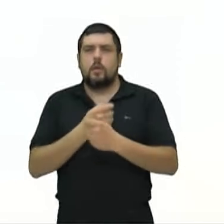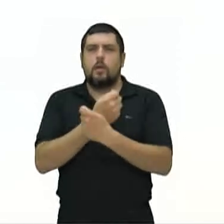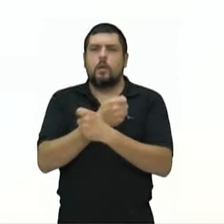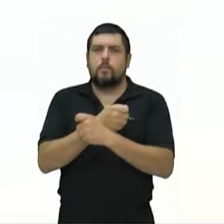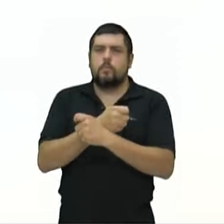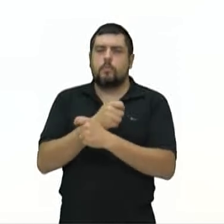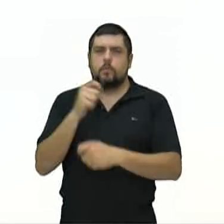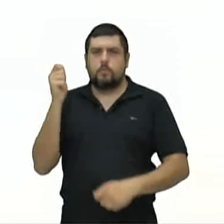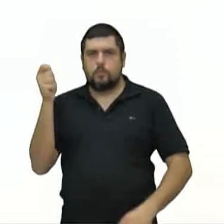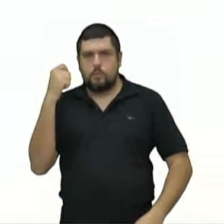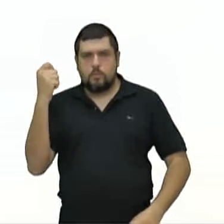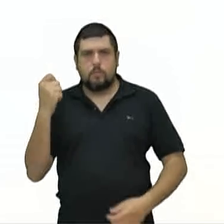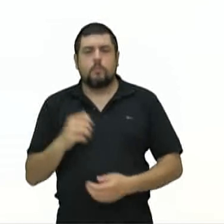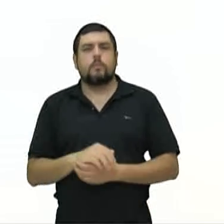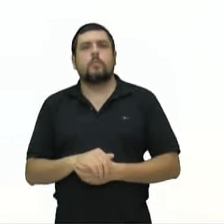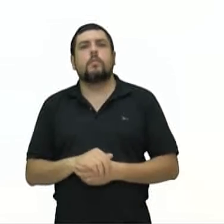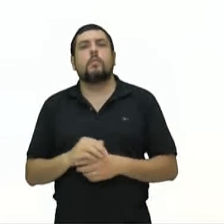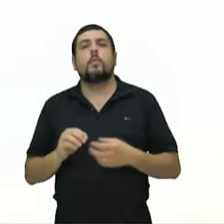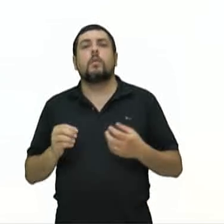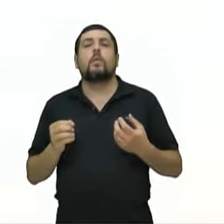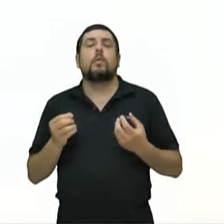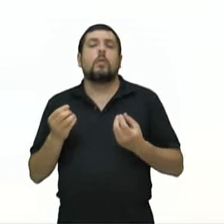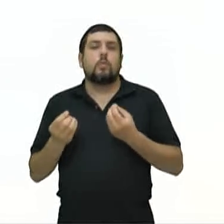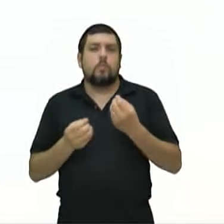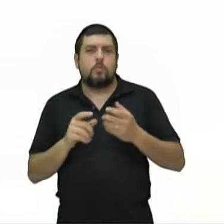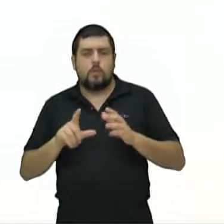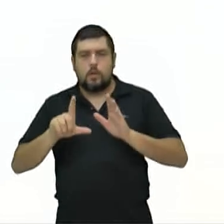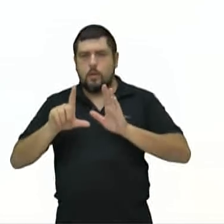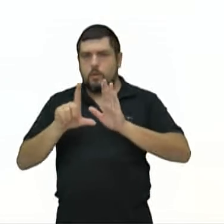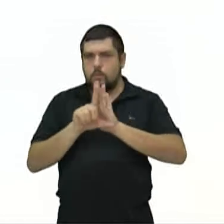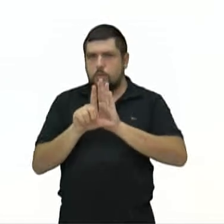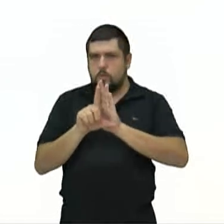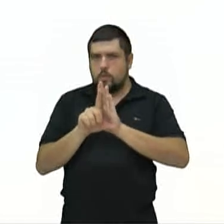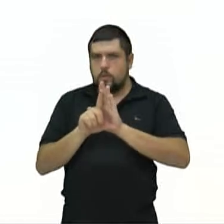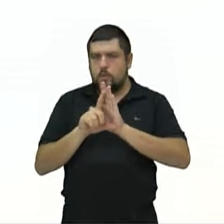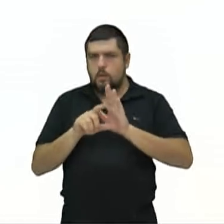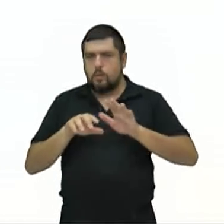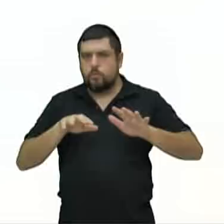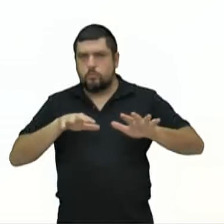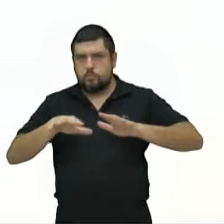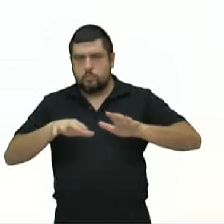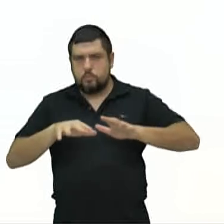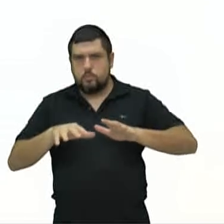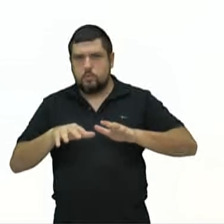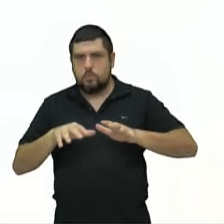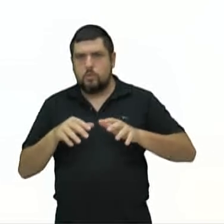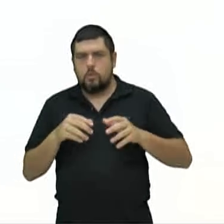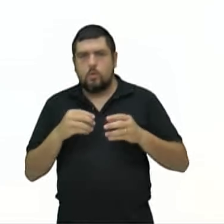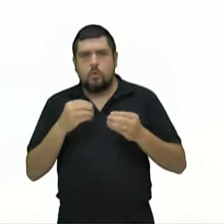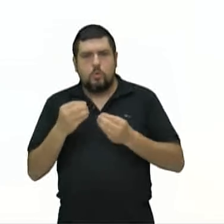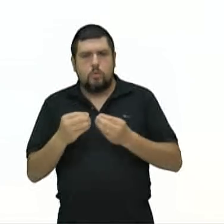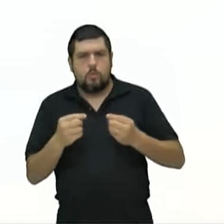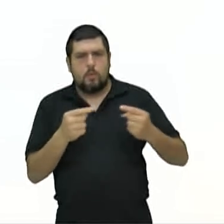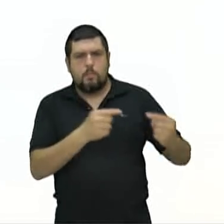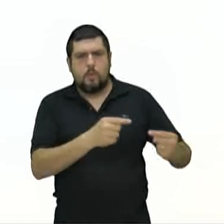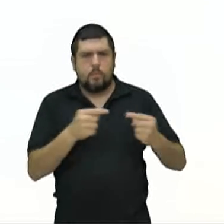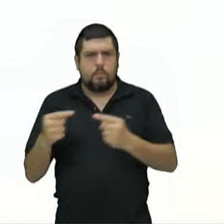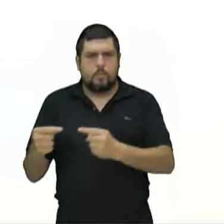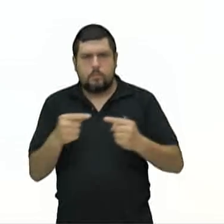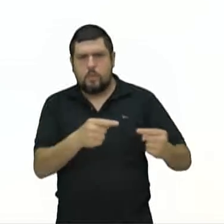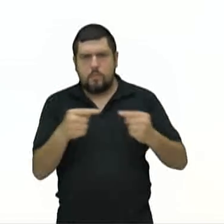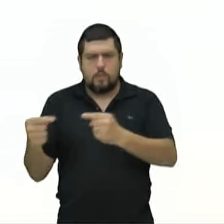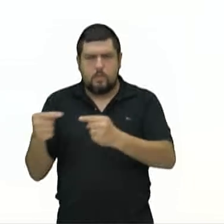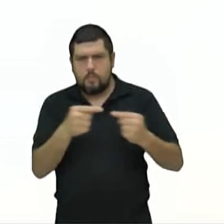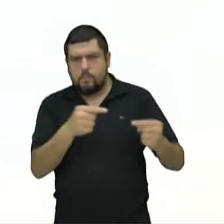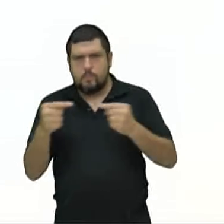Sul. No estudo de leis de movimento, ao tentar identificar pares de forças de ação e reação, são feitas as